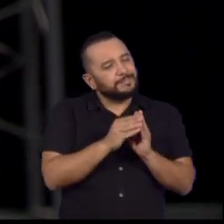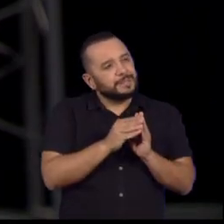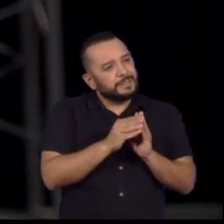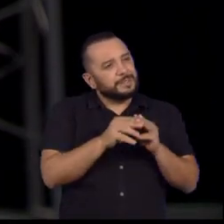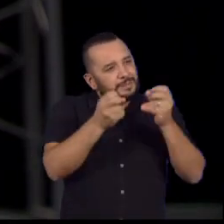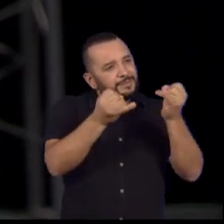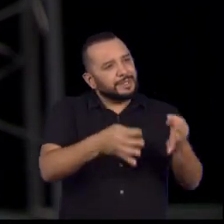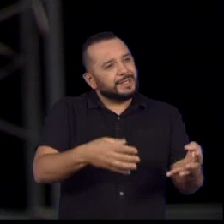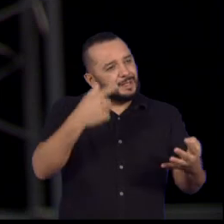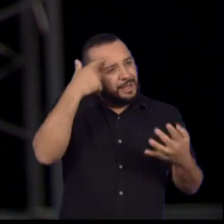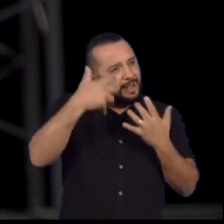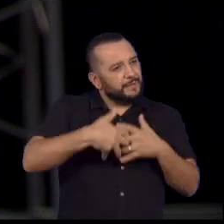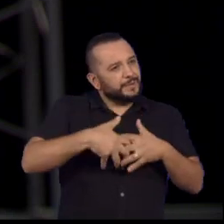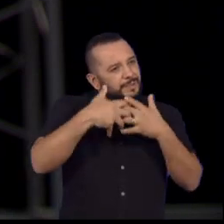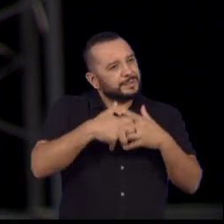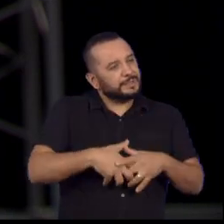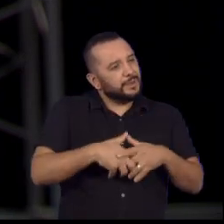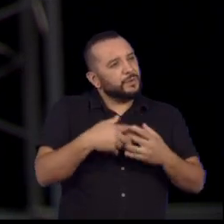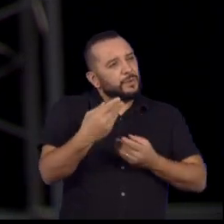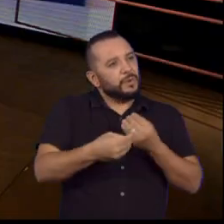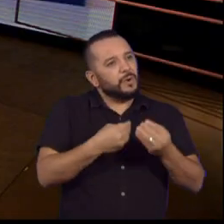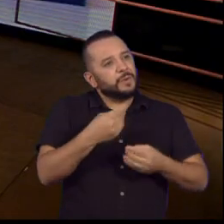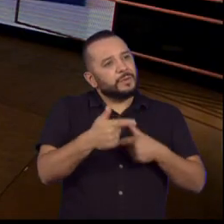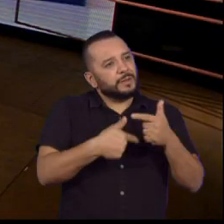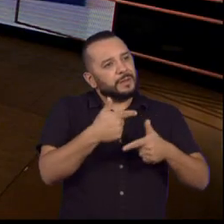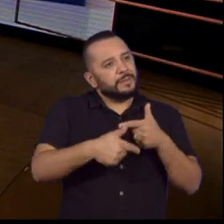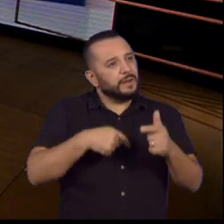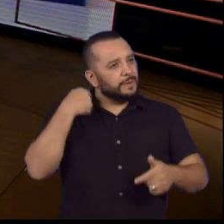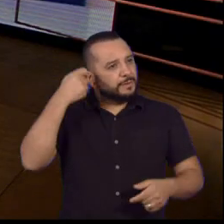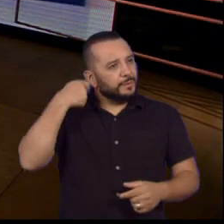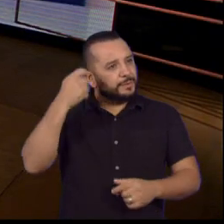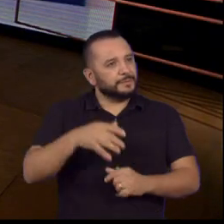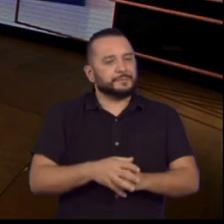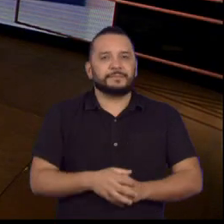essa reflexão aqui para a gente finalizar.